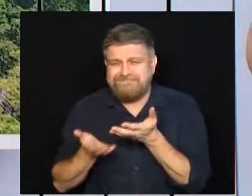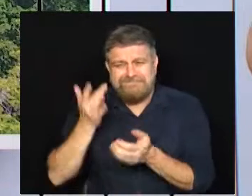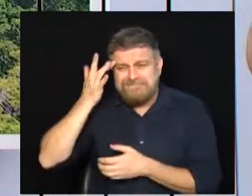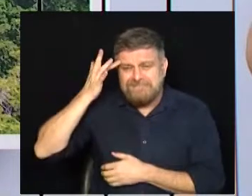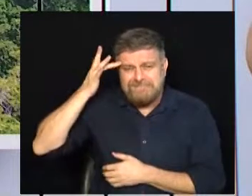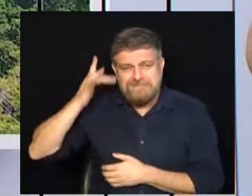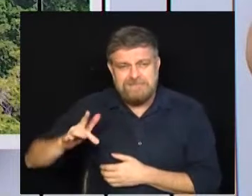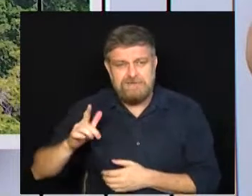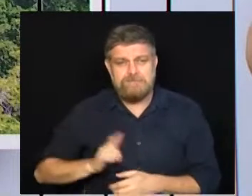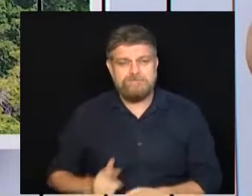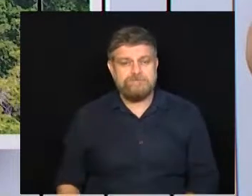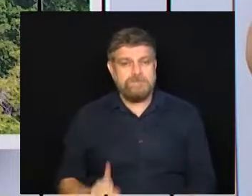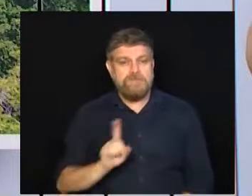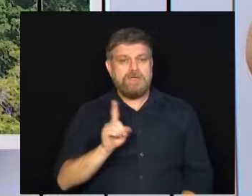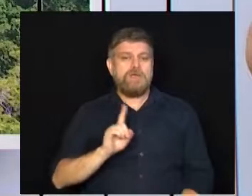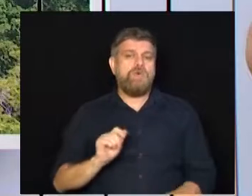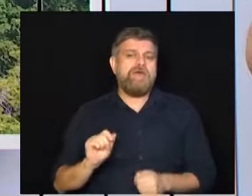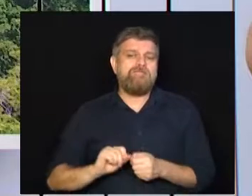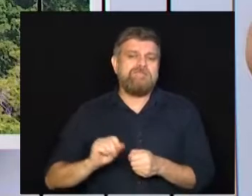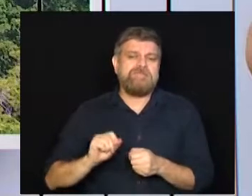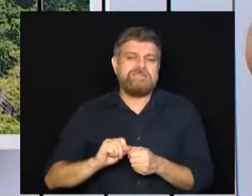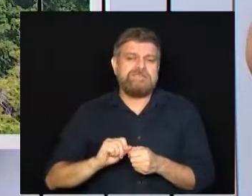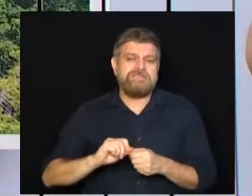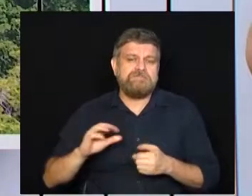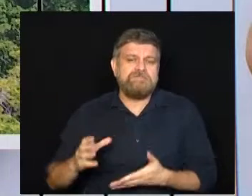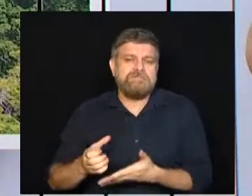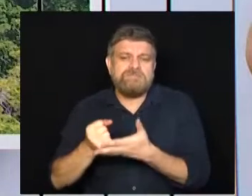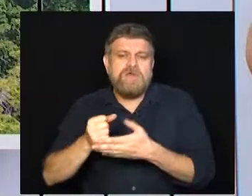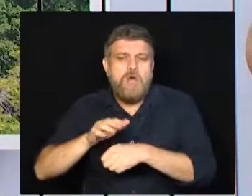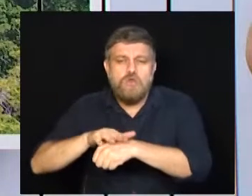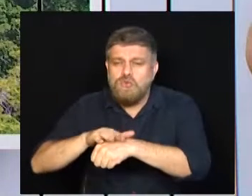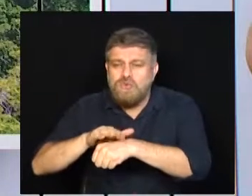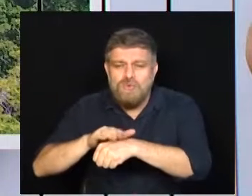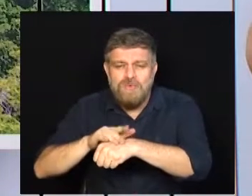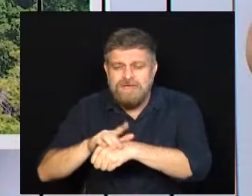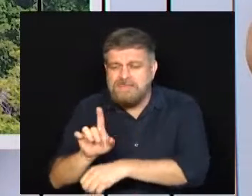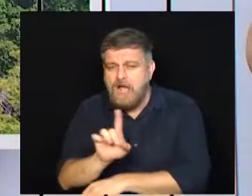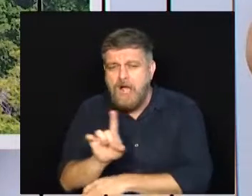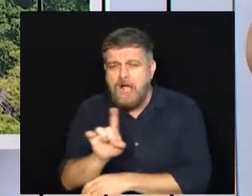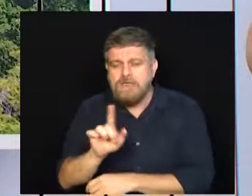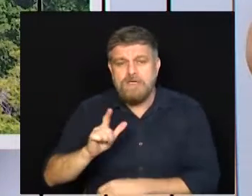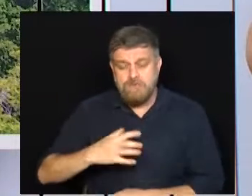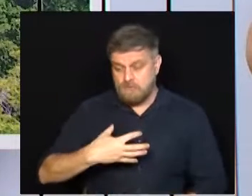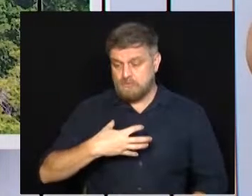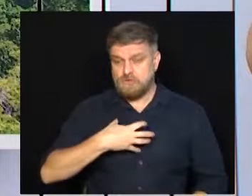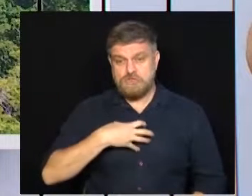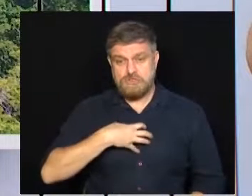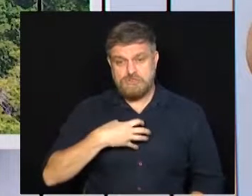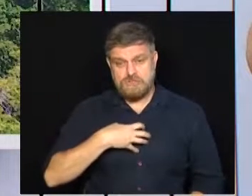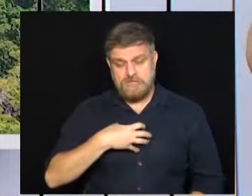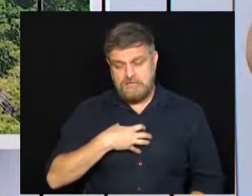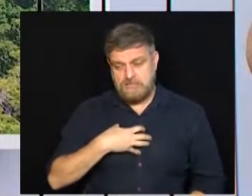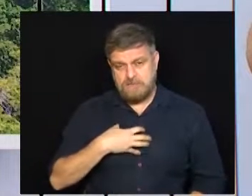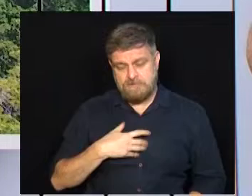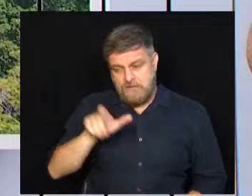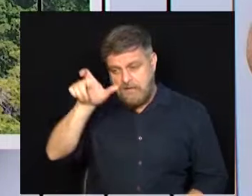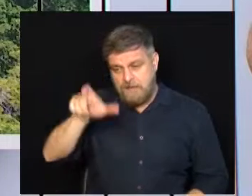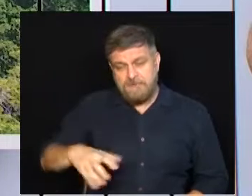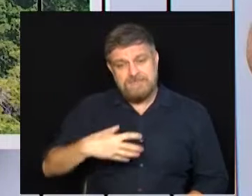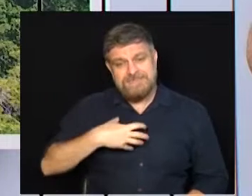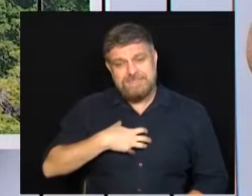digo tratar, não é simplesmente as doenças, mas forma de tratamento mesmo. Uma das violações que a gente